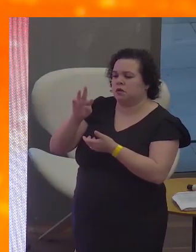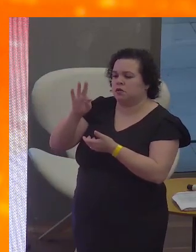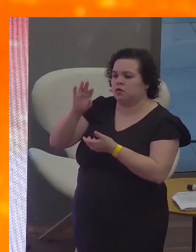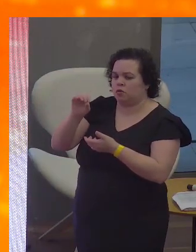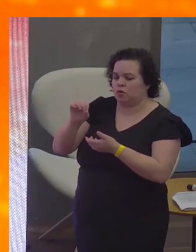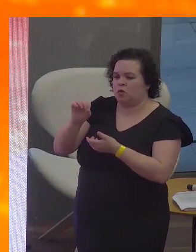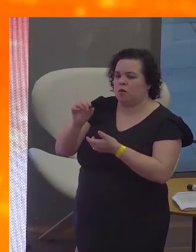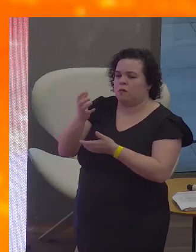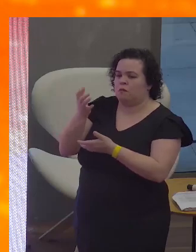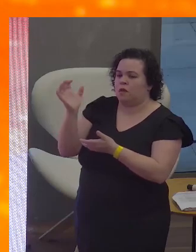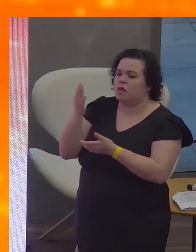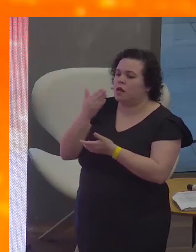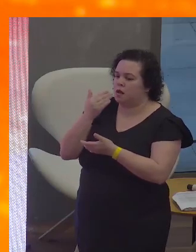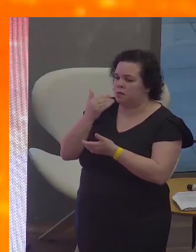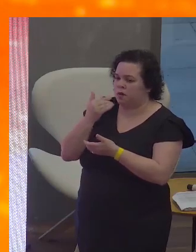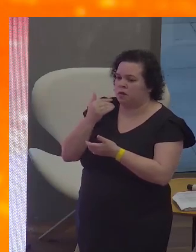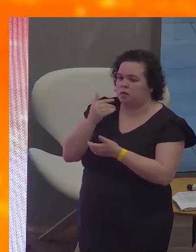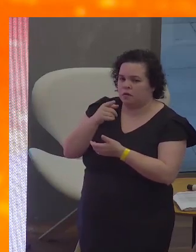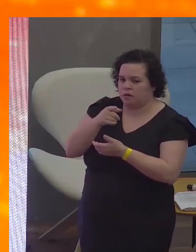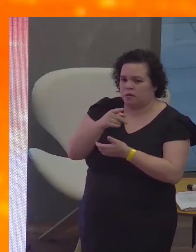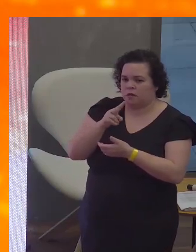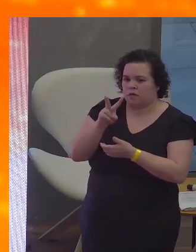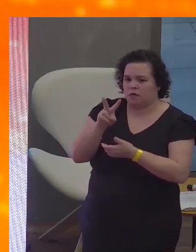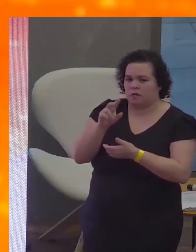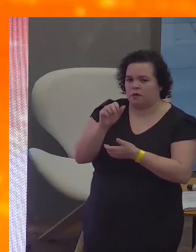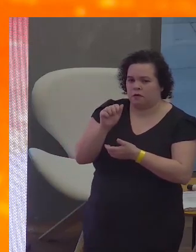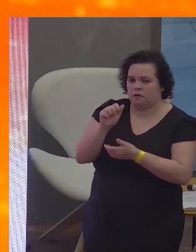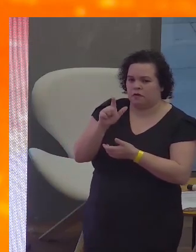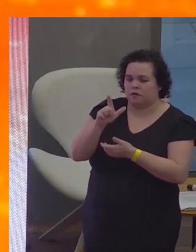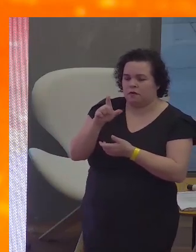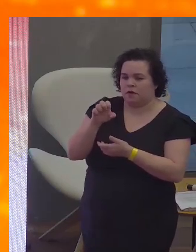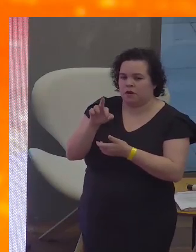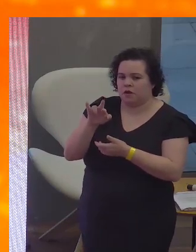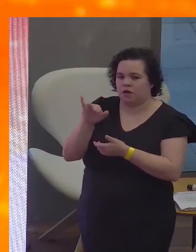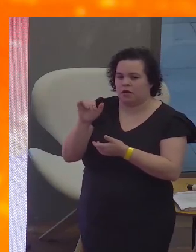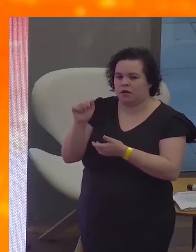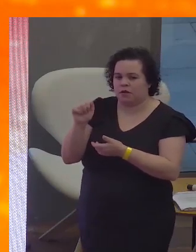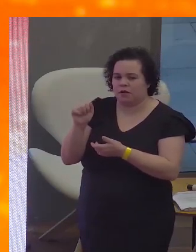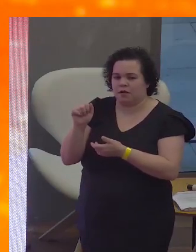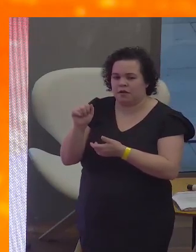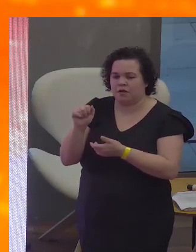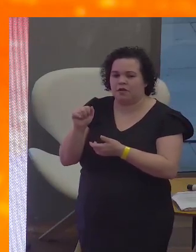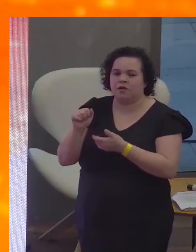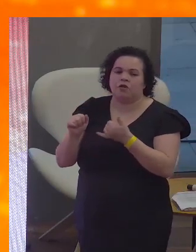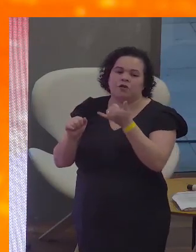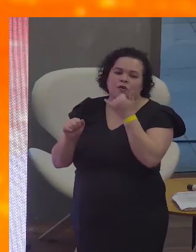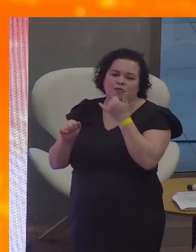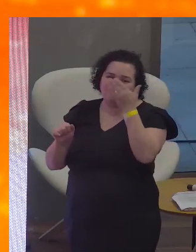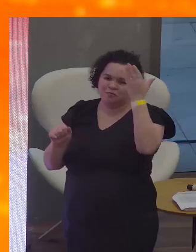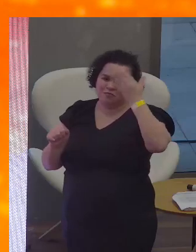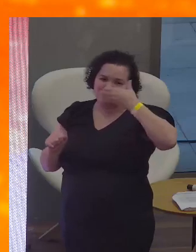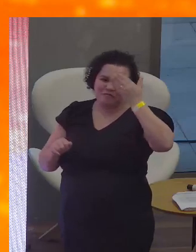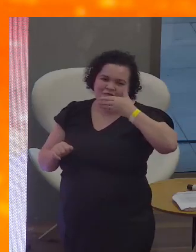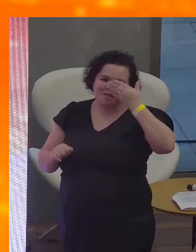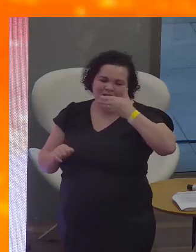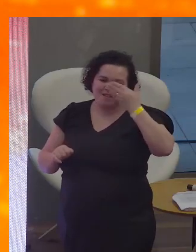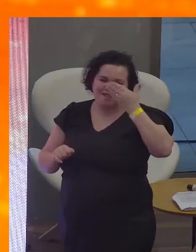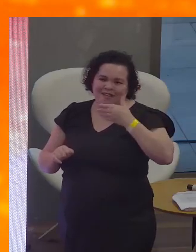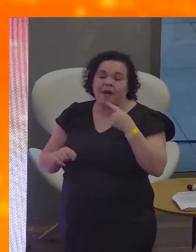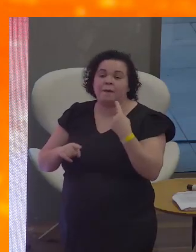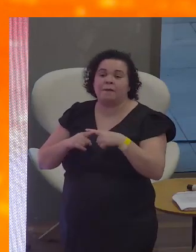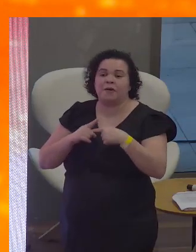alimento... Cadê Valéria? Ah, não está aqui, mas eu vou... Tá? Não te vi, desculpa. Então, é só porque a gente